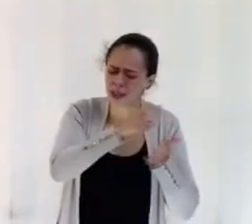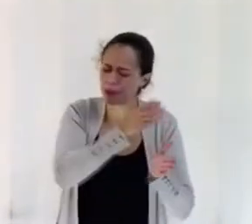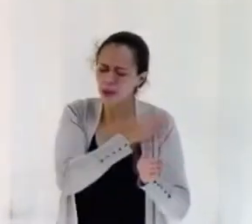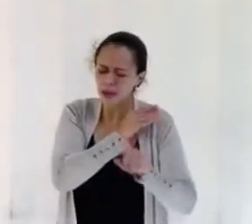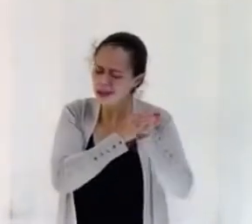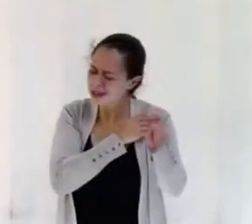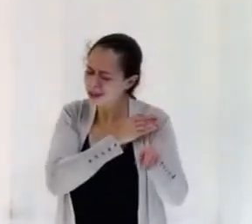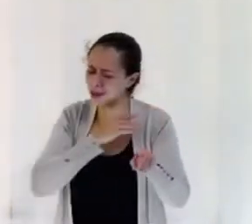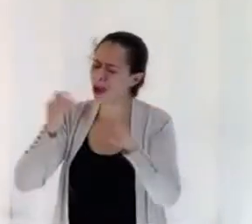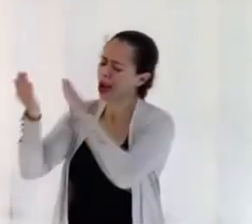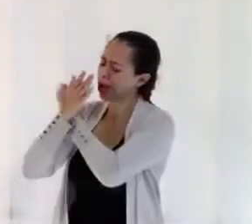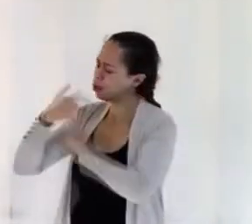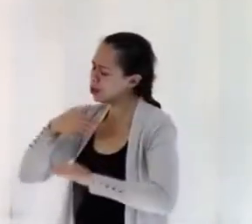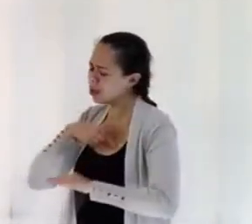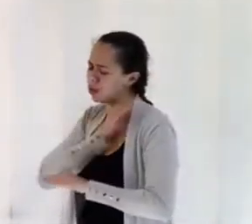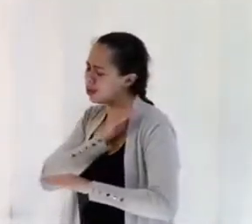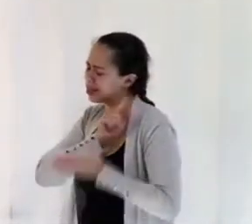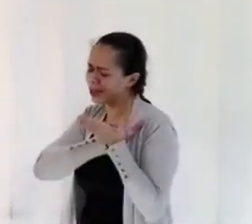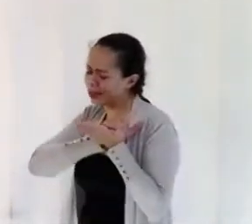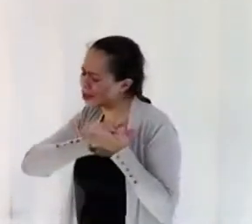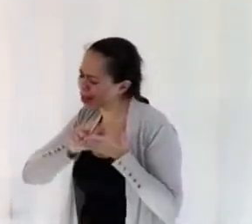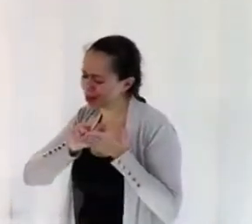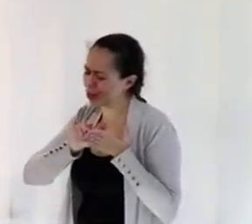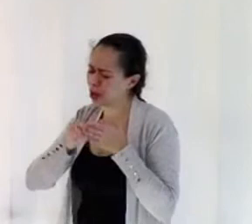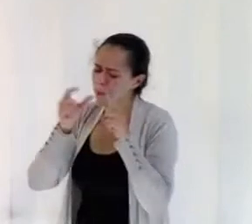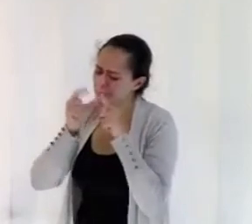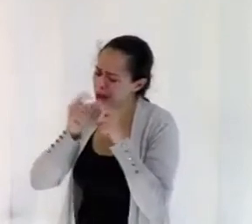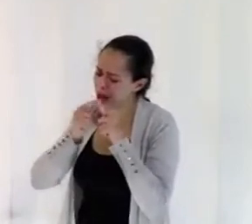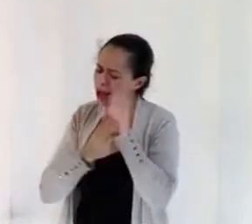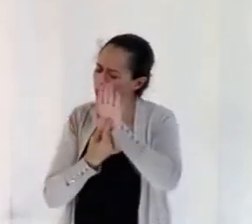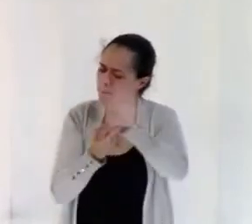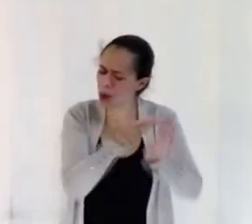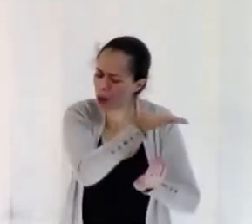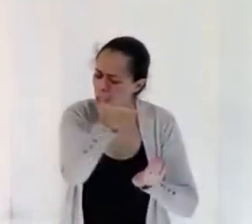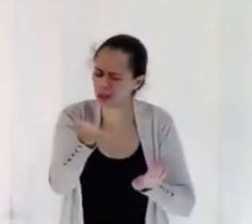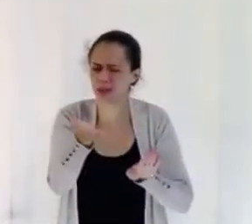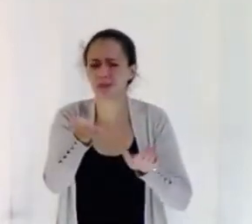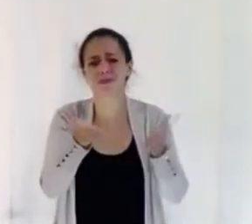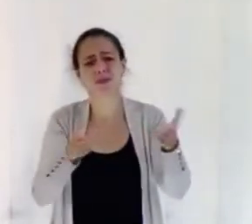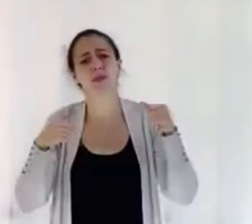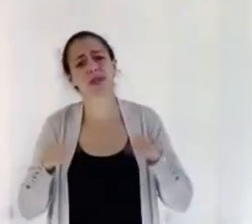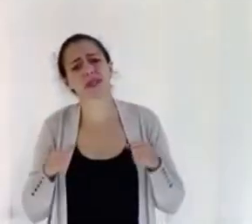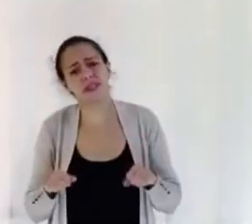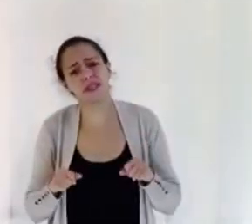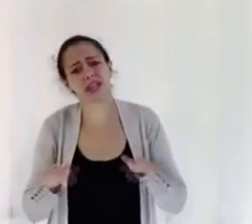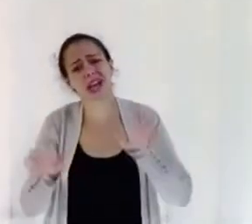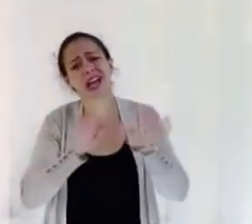horríveis, as ovelhas desobedientes, muitas das vezes falam coisas que o coração sofre,